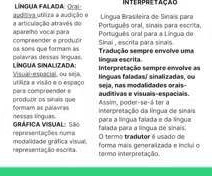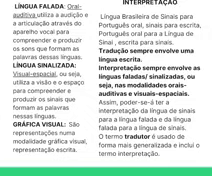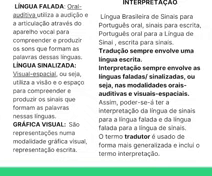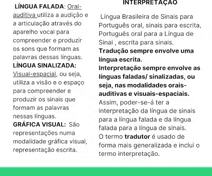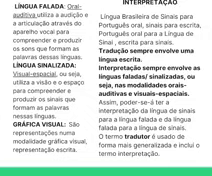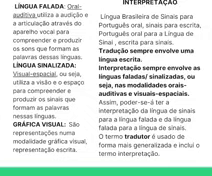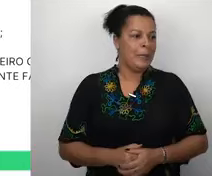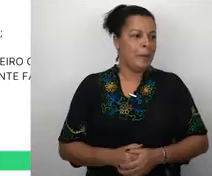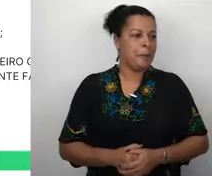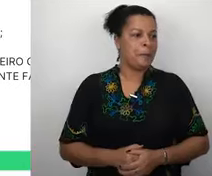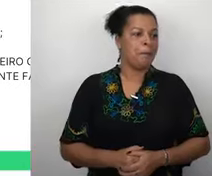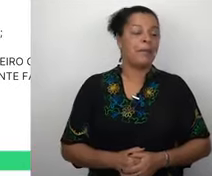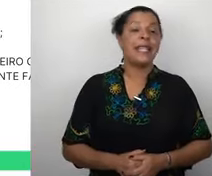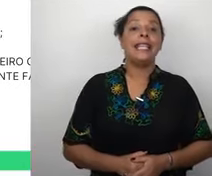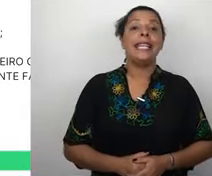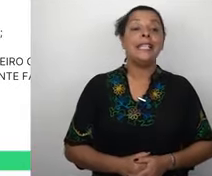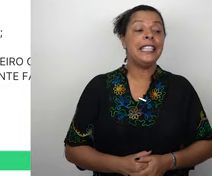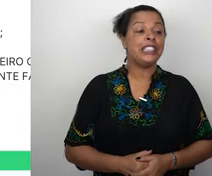sinais.